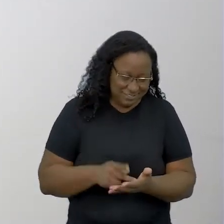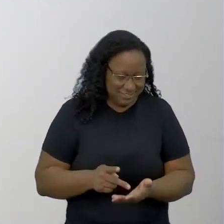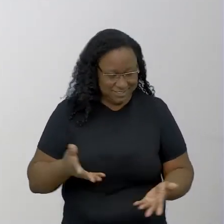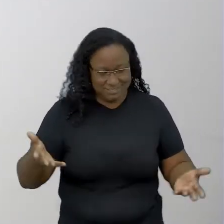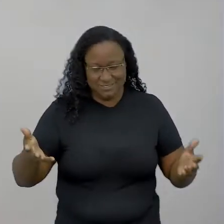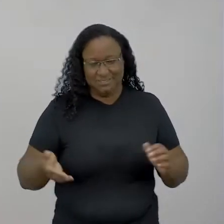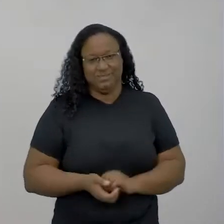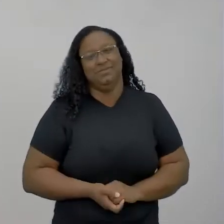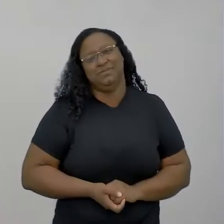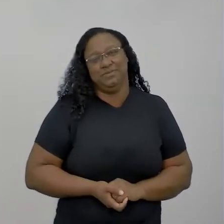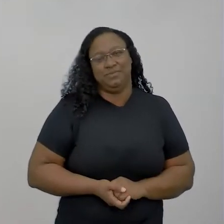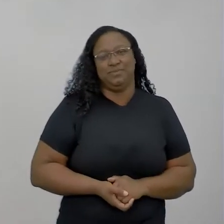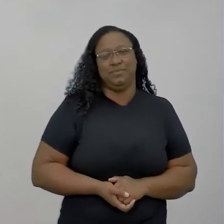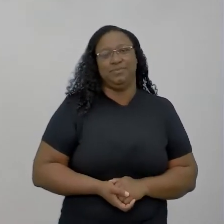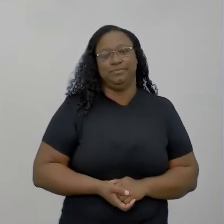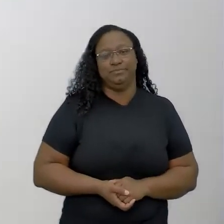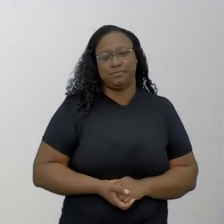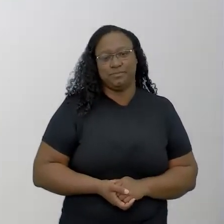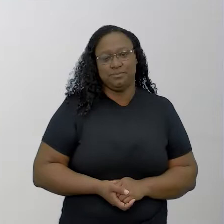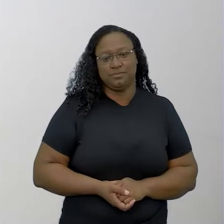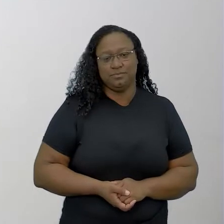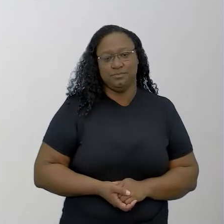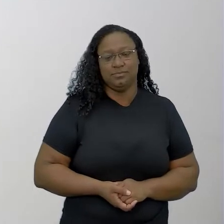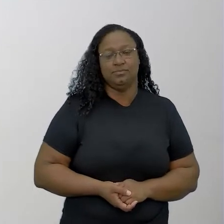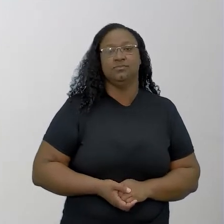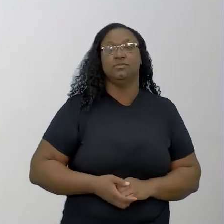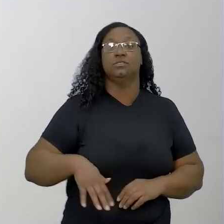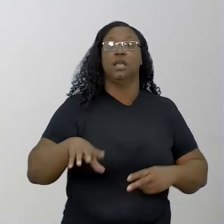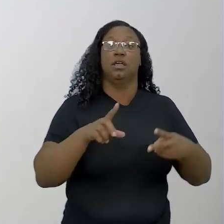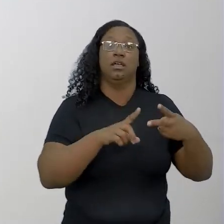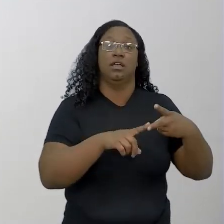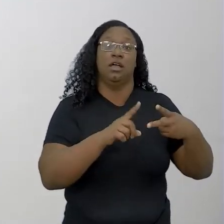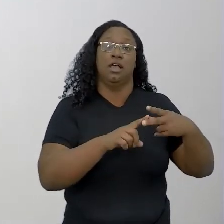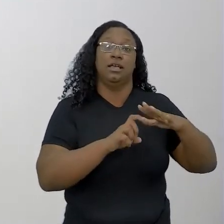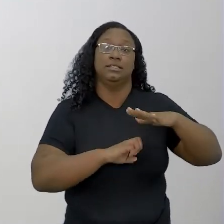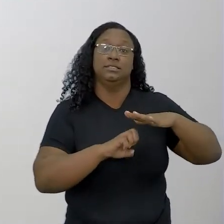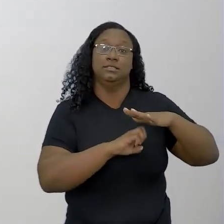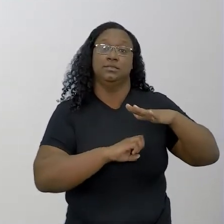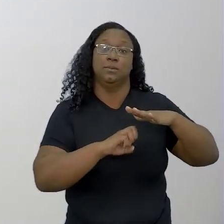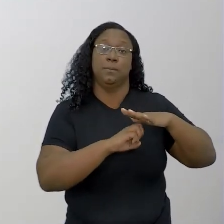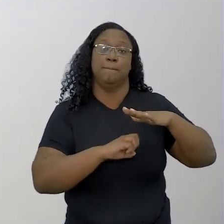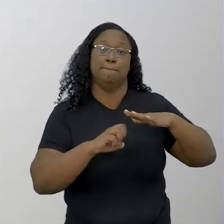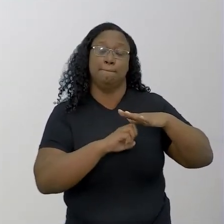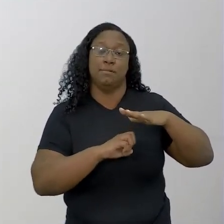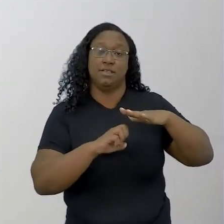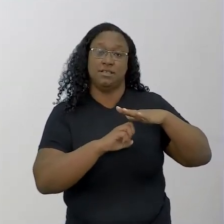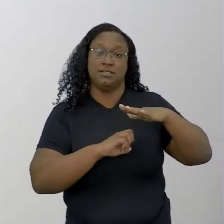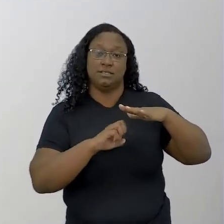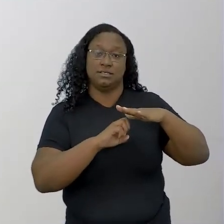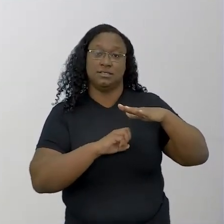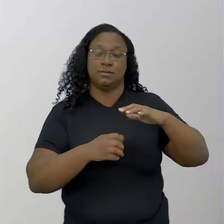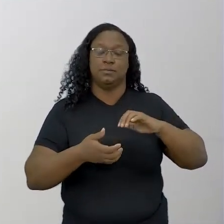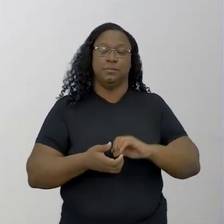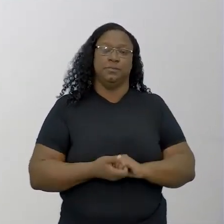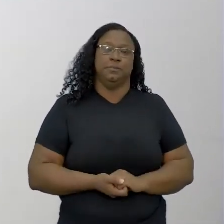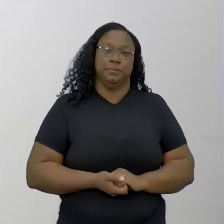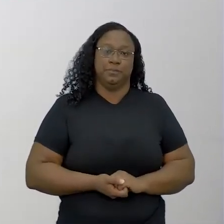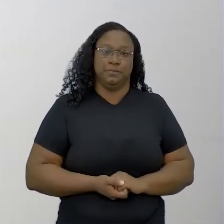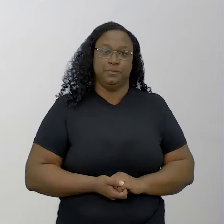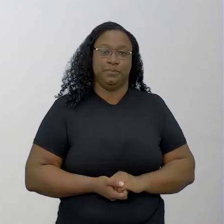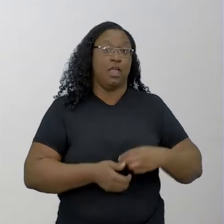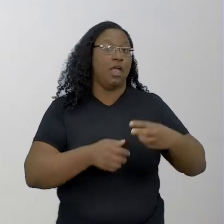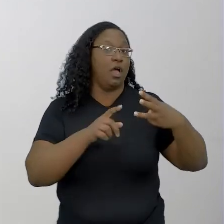Mandou muito bem. São as atividades empresariais capitalistas privadas, né? E o